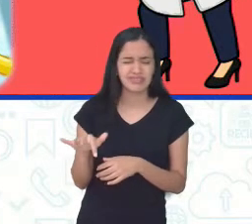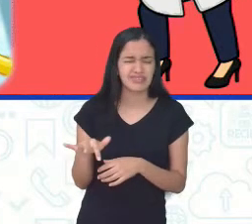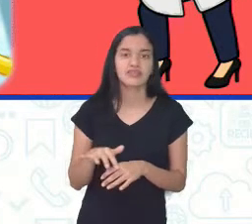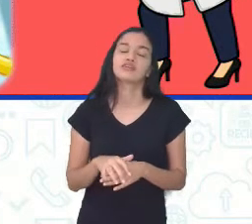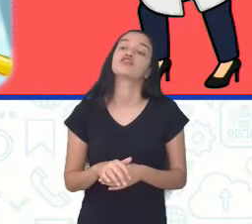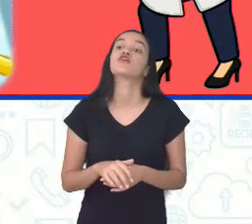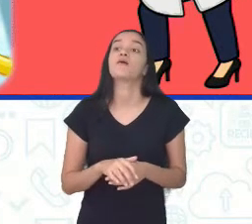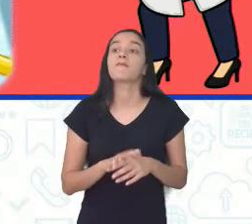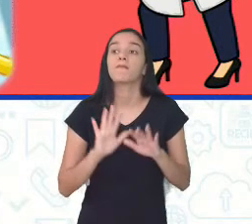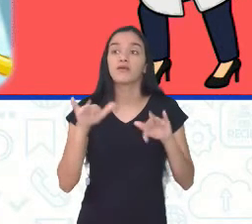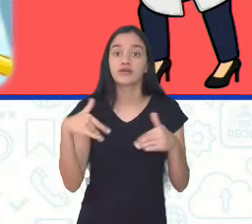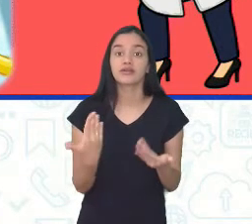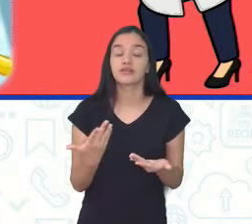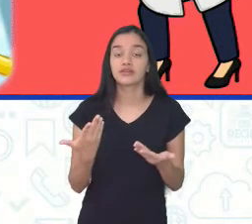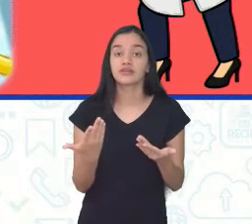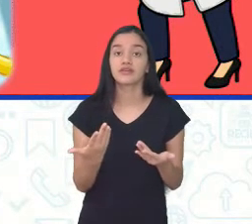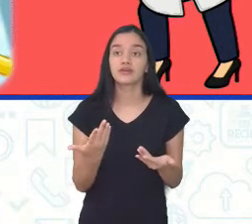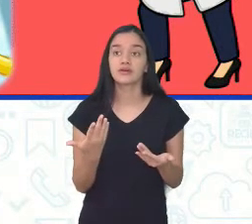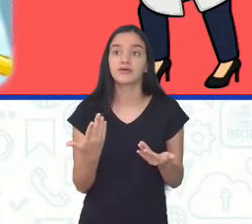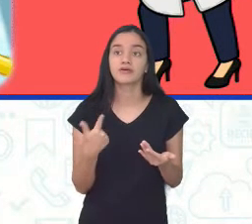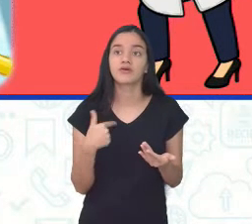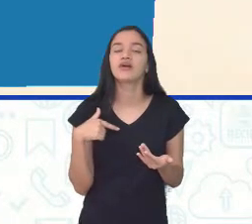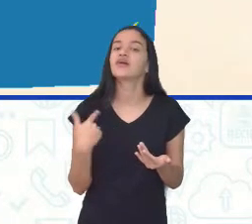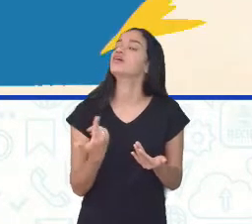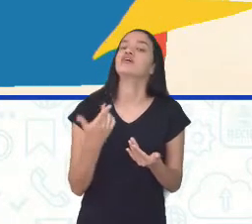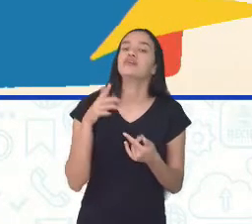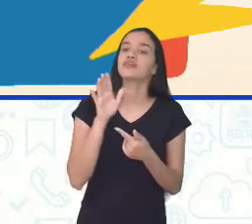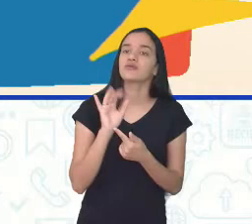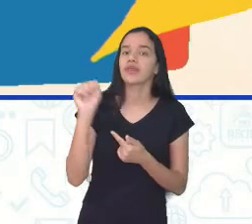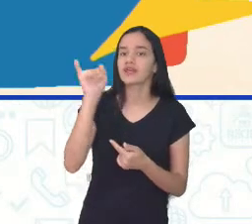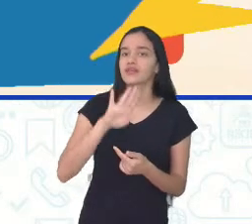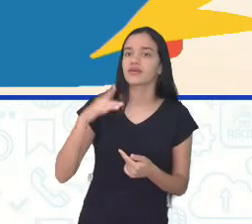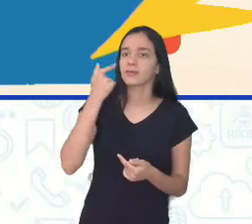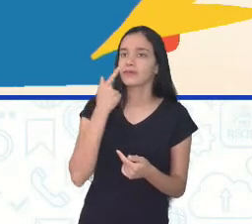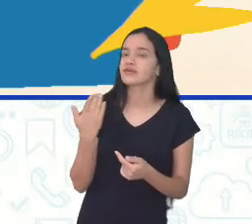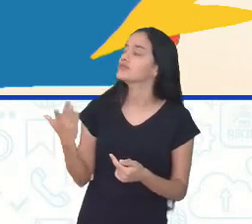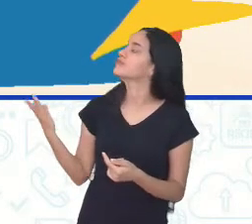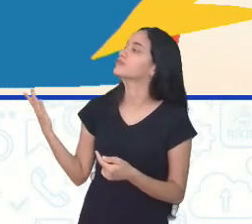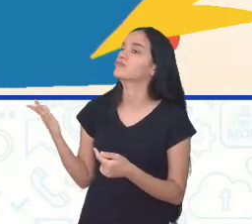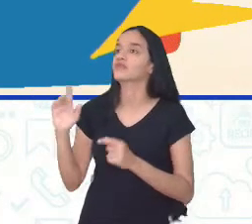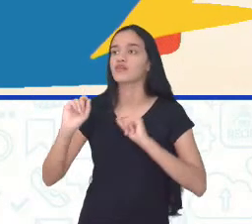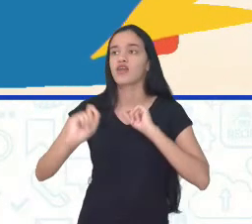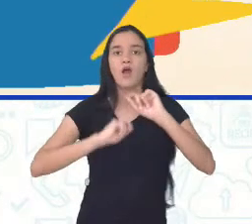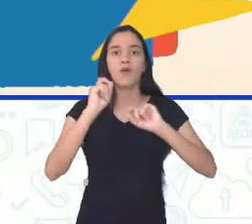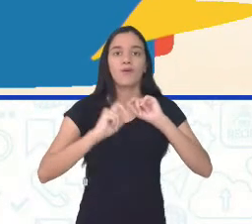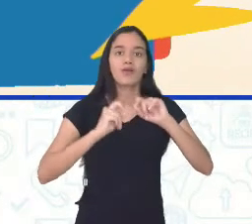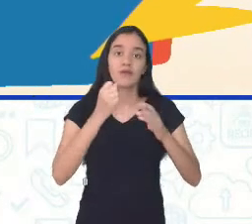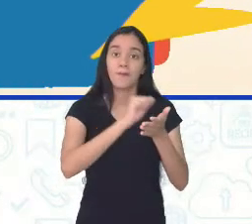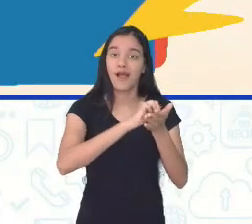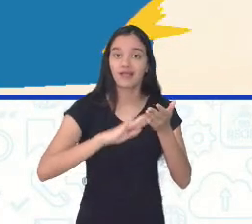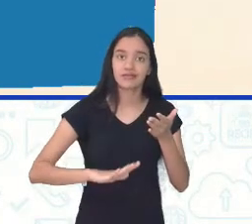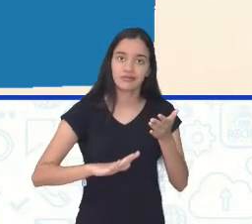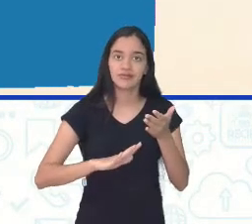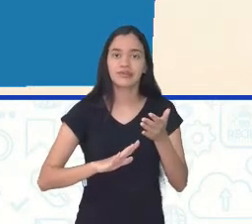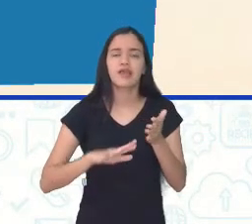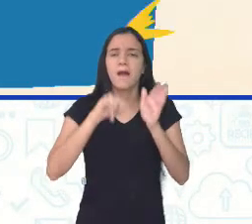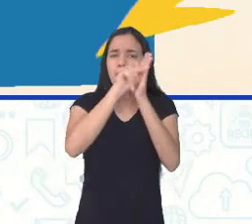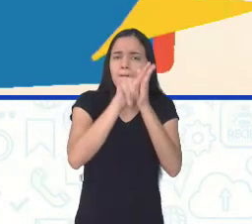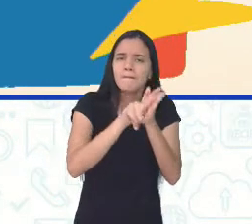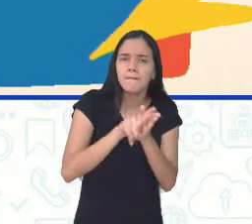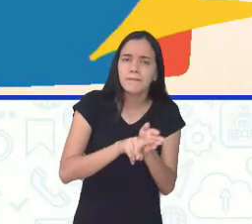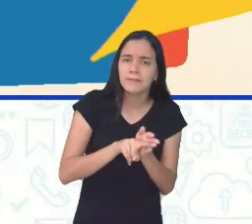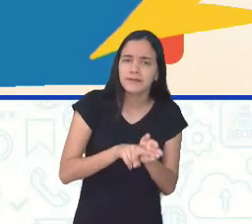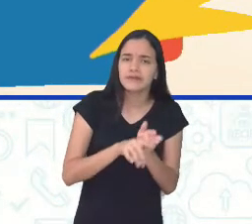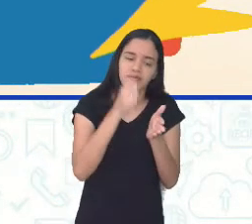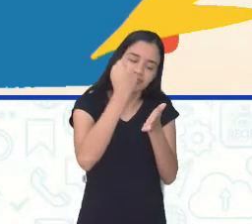para fora. Então, diante dessas cenas aí, eu estou propondo aqui a vocês uma atividade. Pesquise e